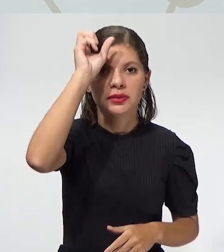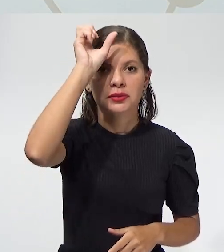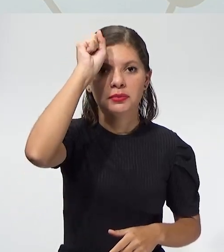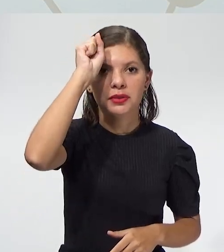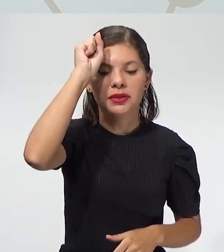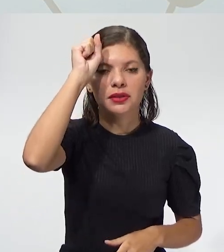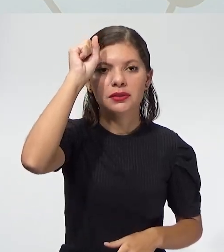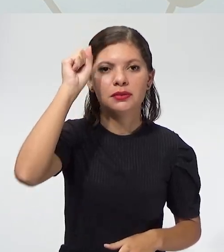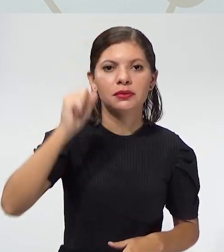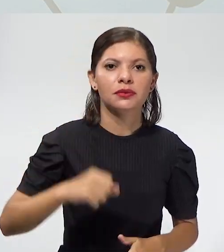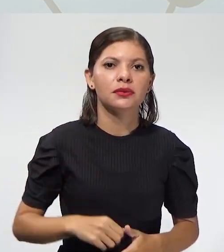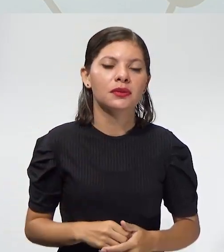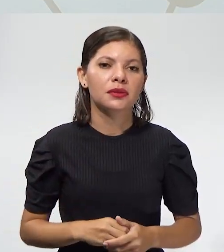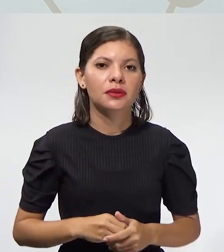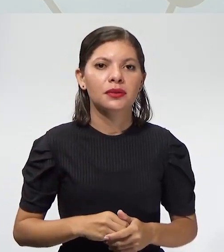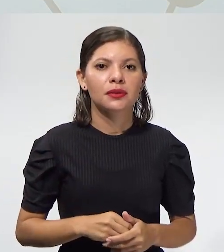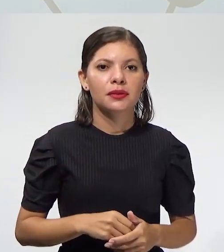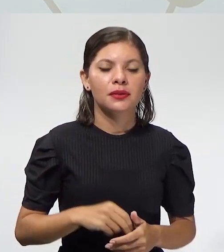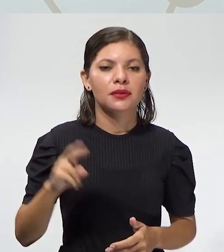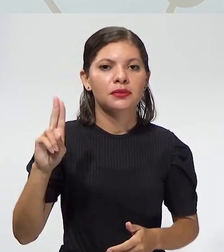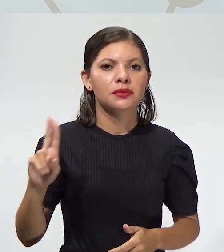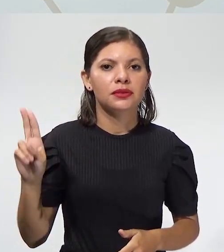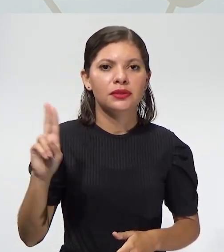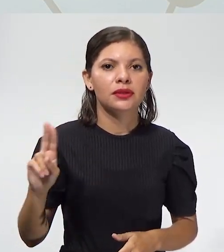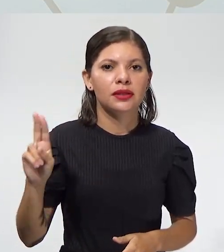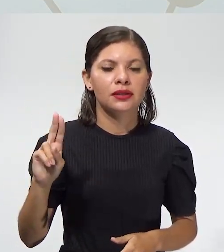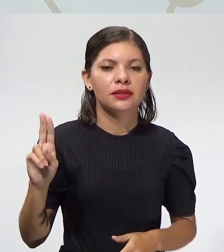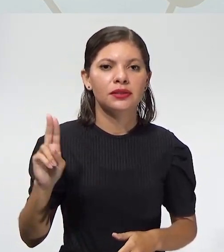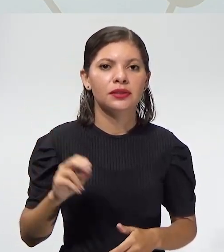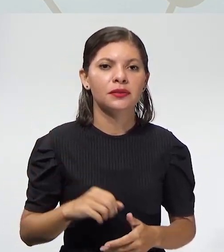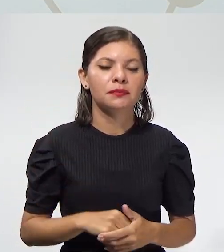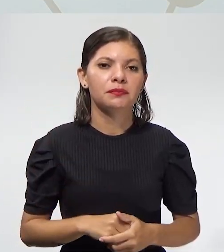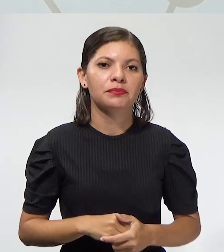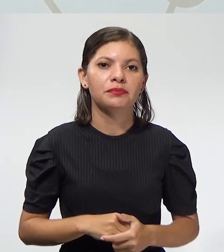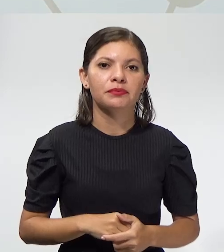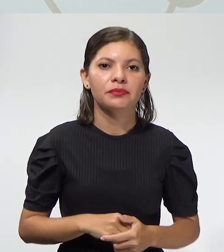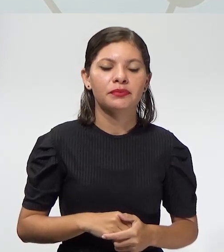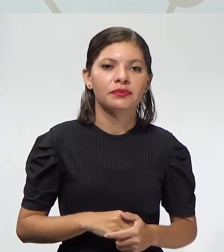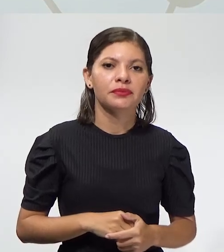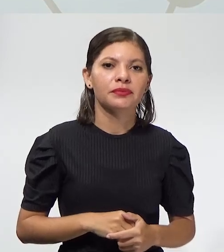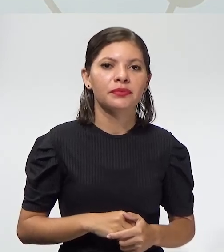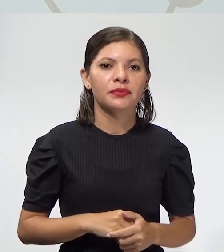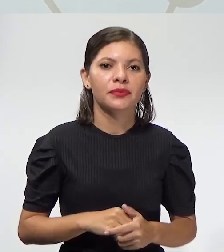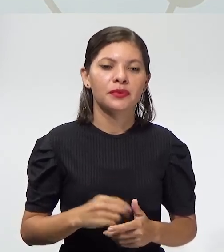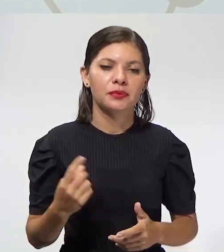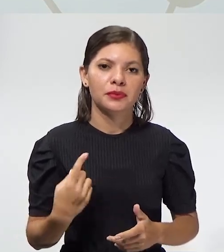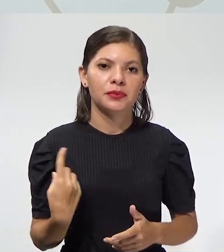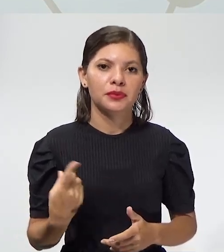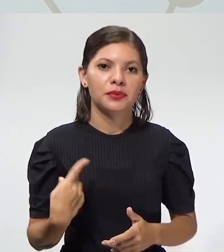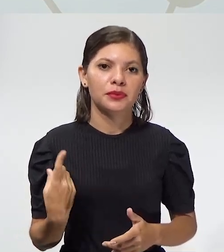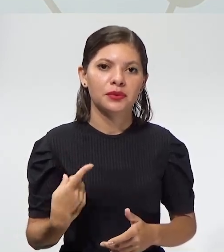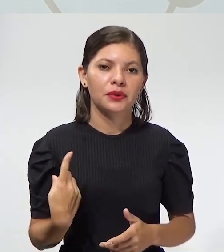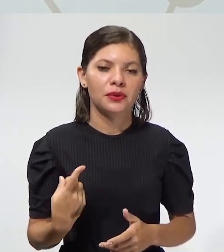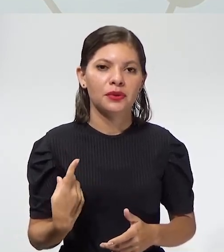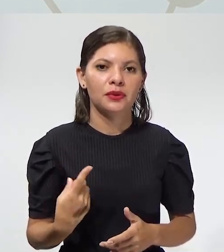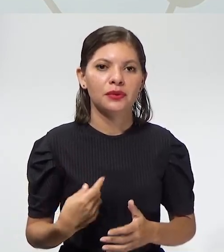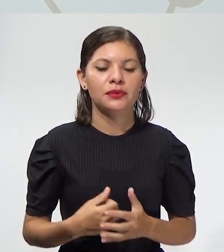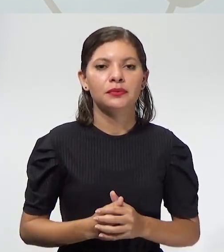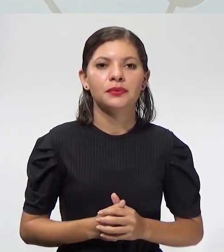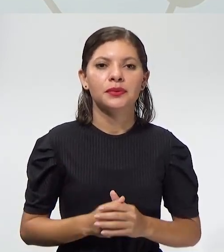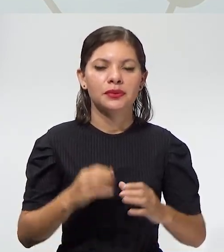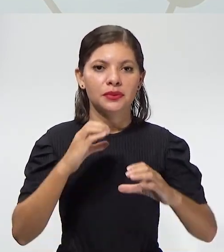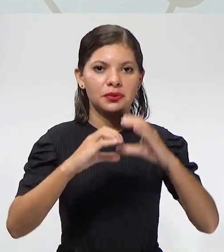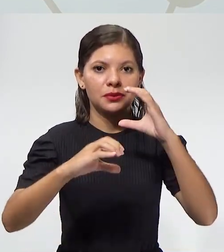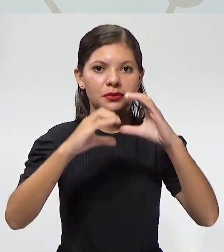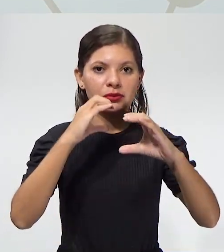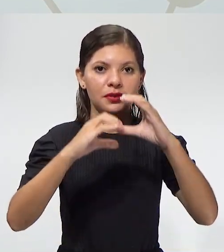tentar levar os conhecimentos gerados nas universidades, para dizer que aquilo não era um outro mundo, um mundo paralelo, né,